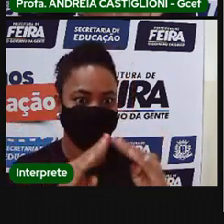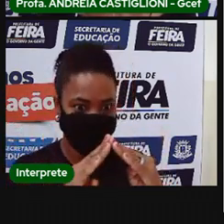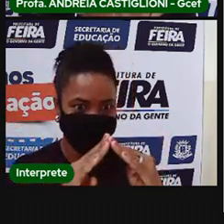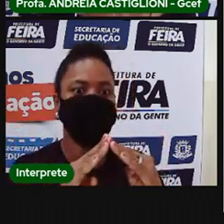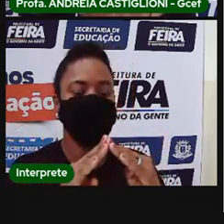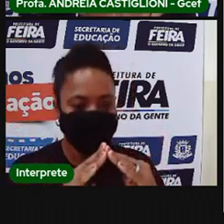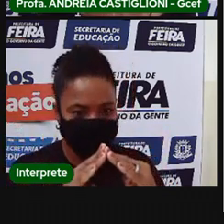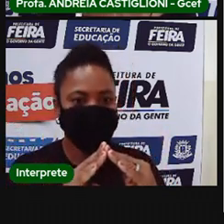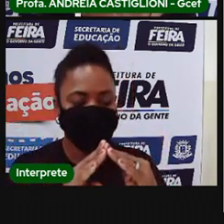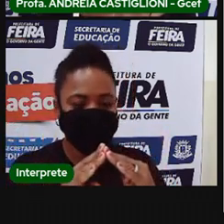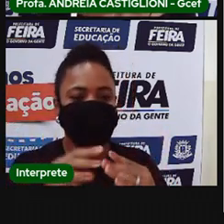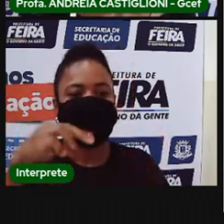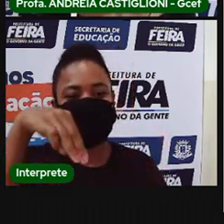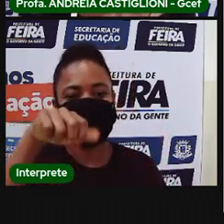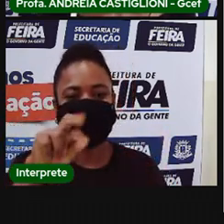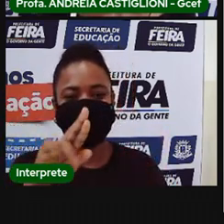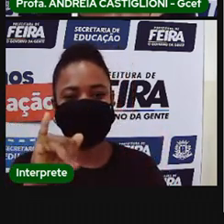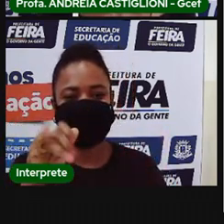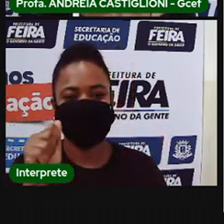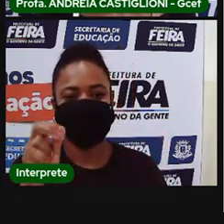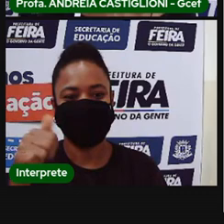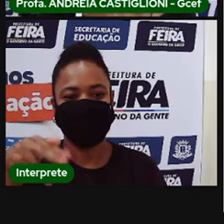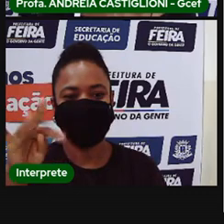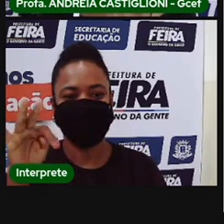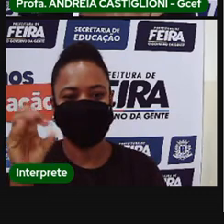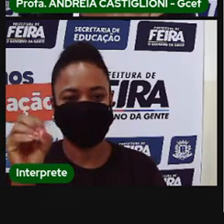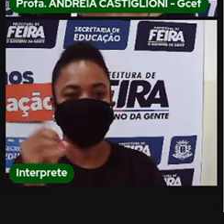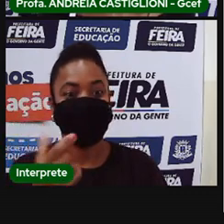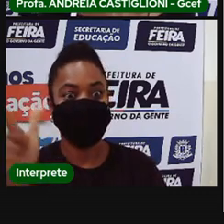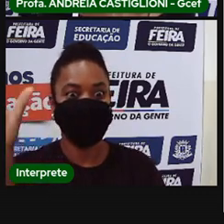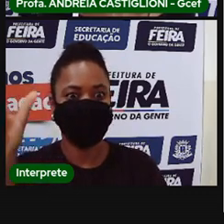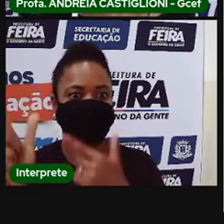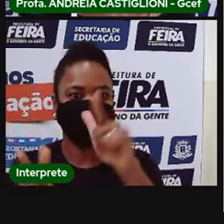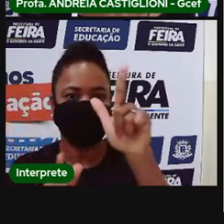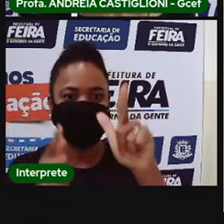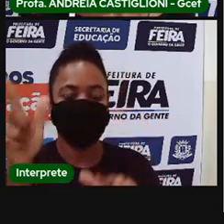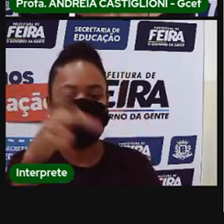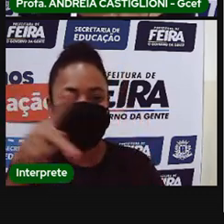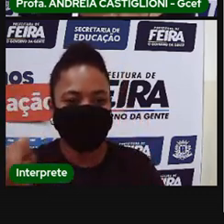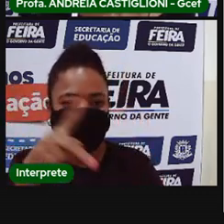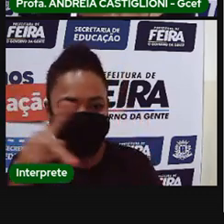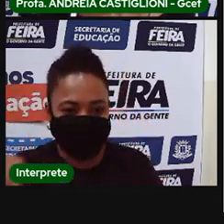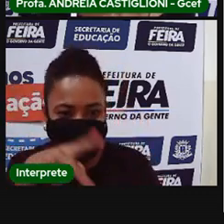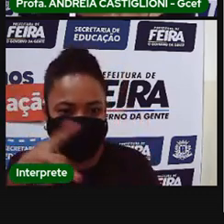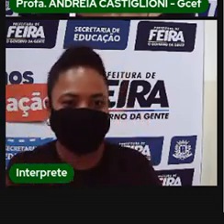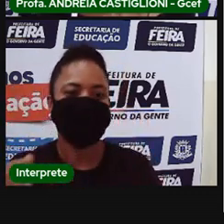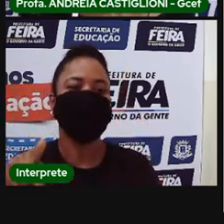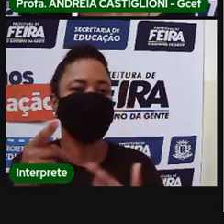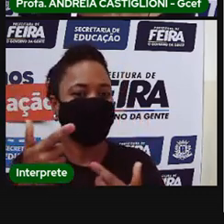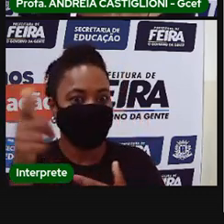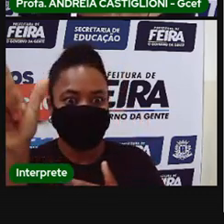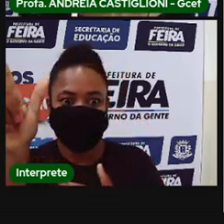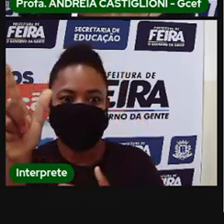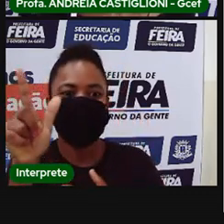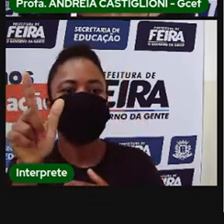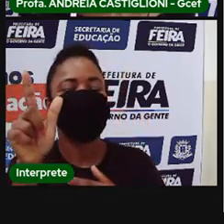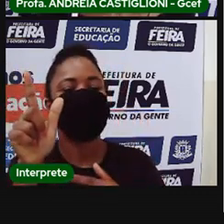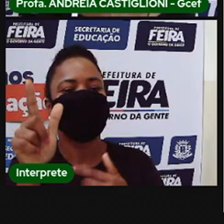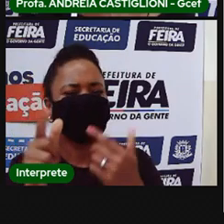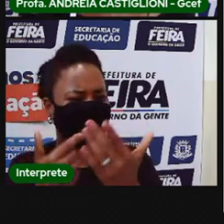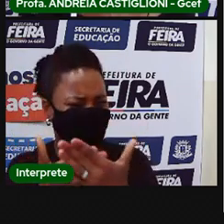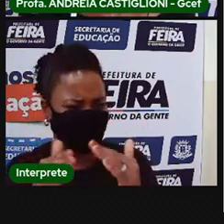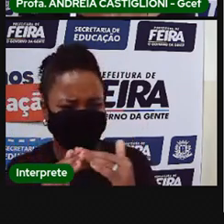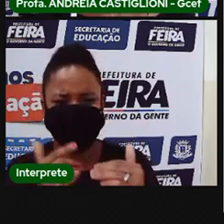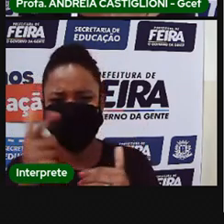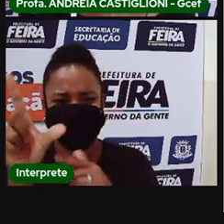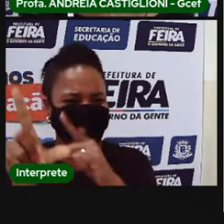Otaviano Ferreira Campos, a professora Julieta Frutuoso de Araújo, a Escola Municipal 15 de Novembro e a Escola